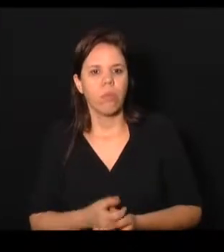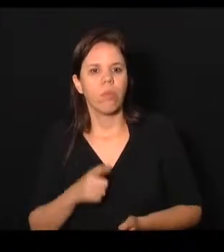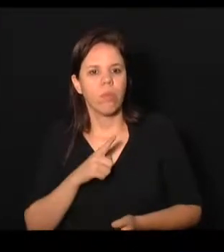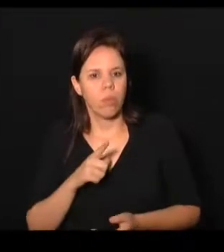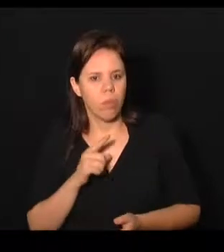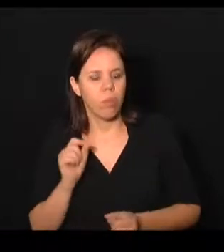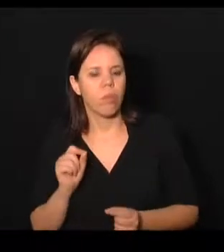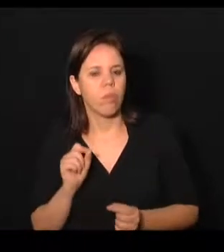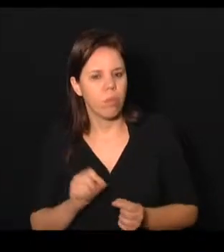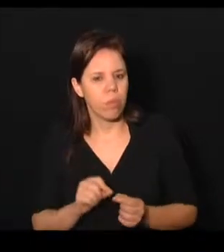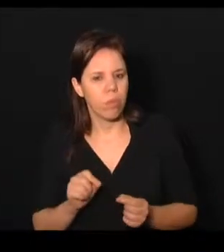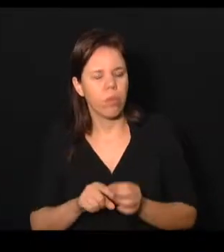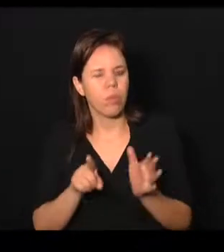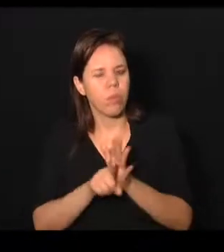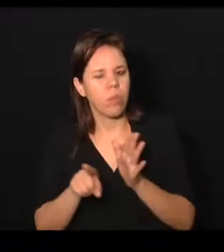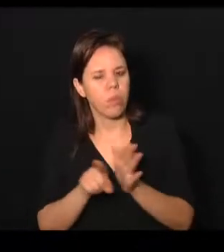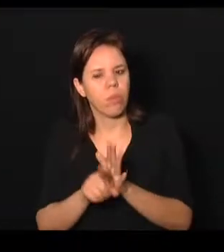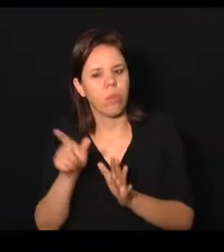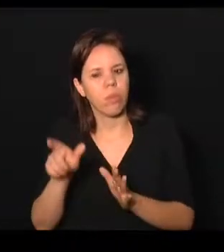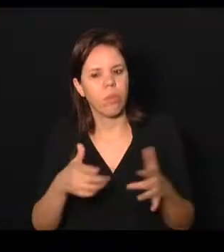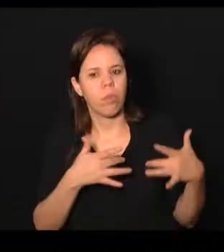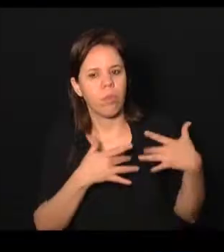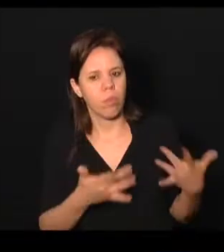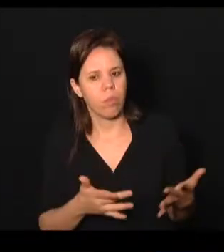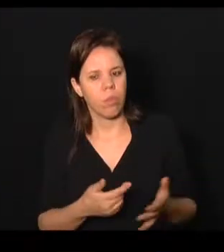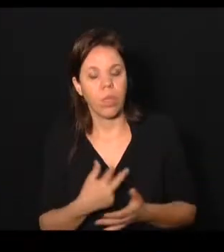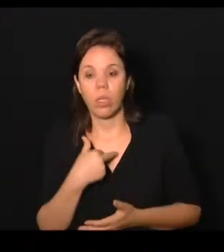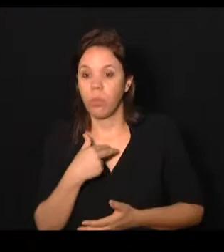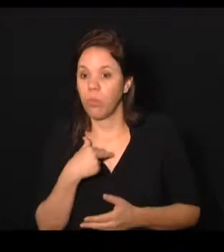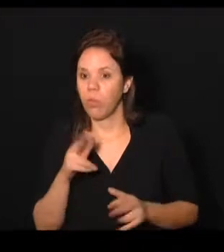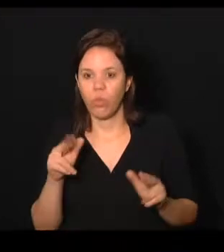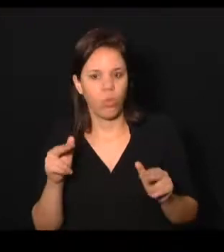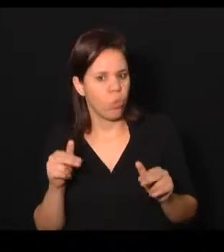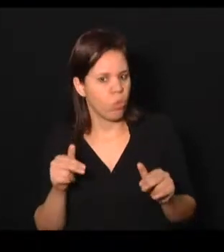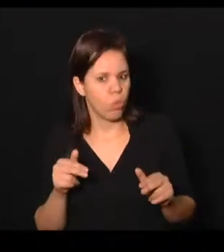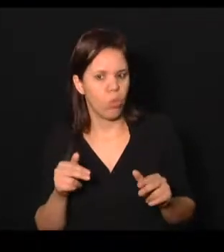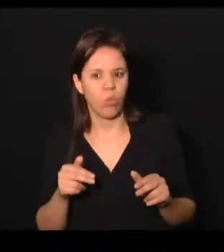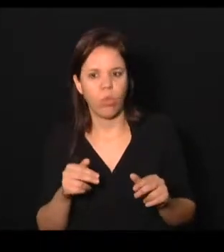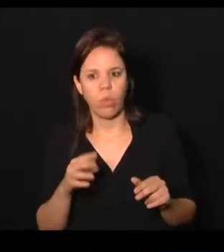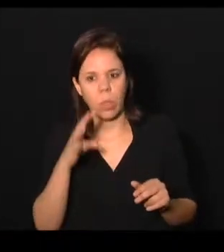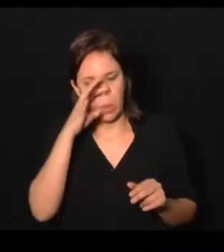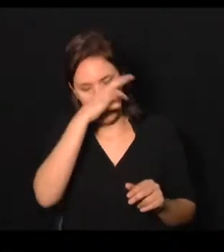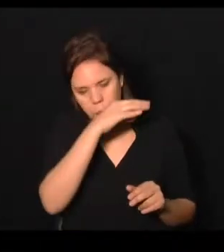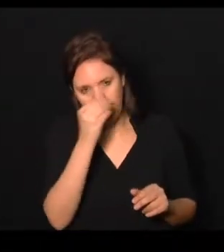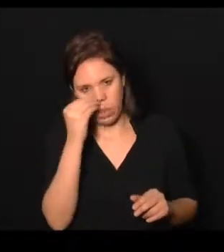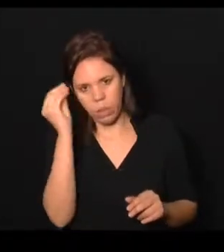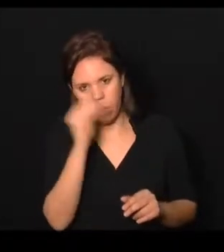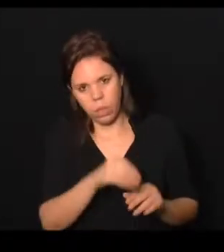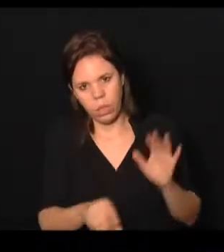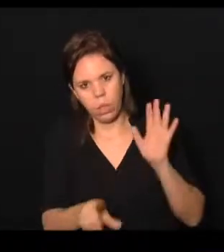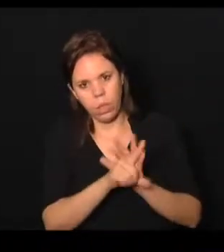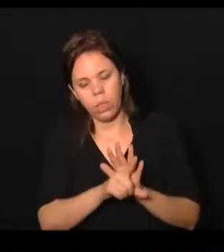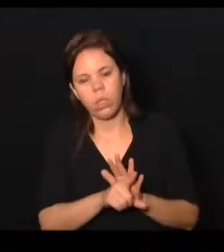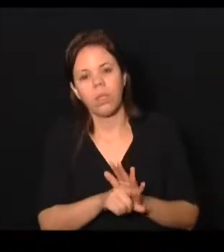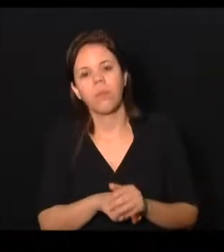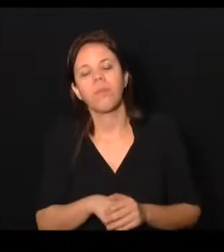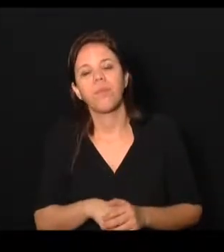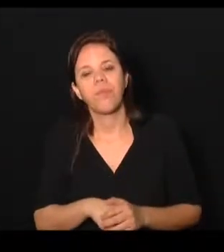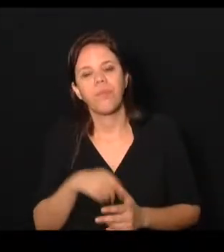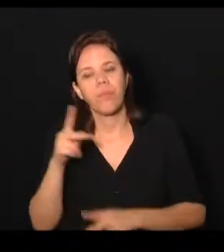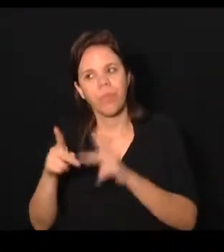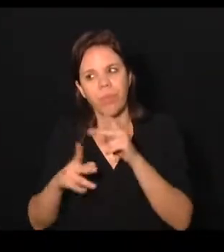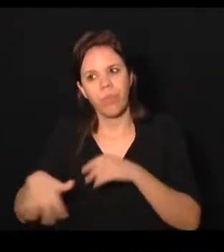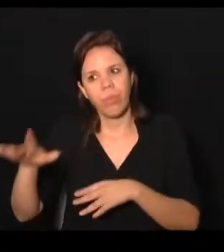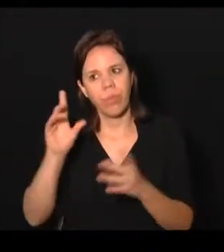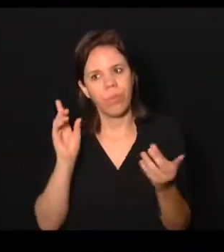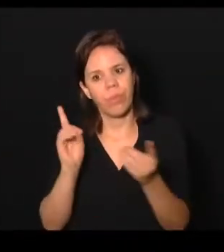prerrogativas que ele coloca para as pessoas que estão doando lá, não pode nunca ferir a lei, claro, mas que ele coloca em relação àquela população que ele